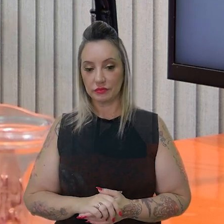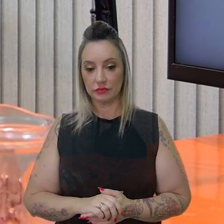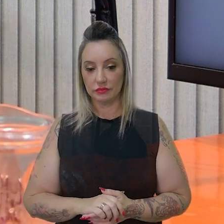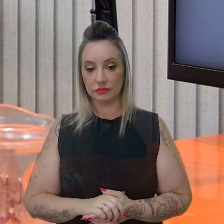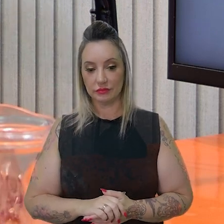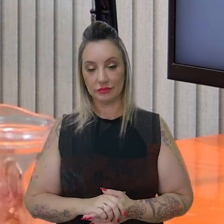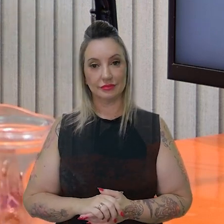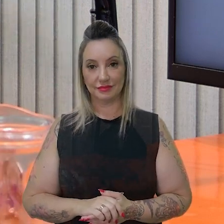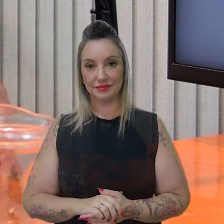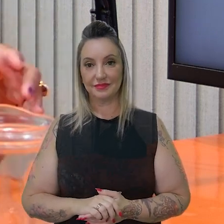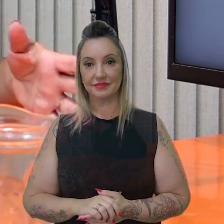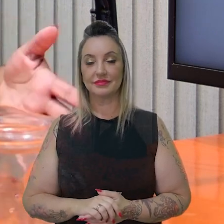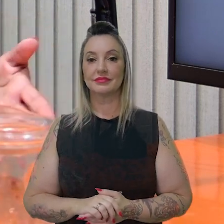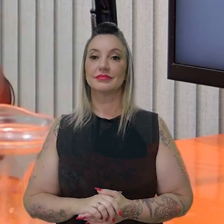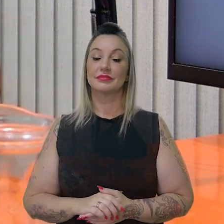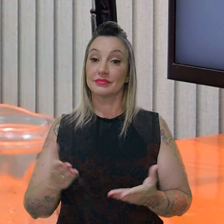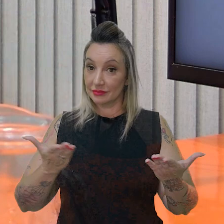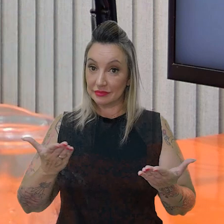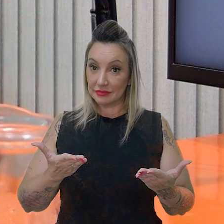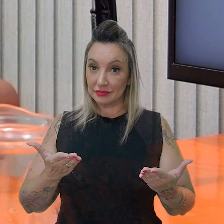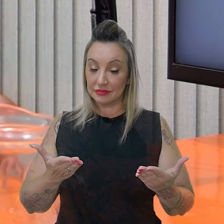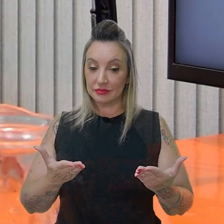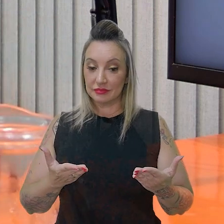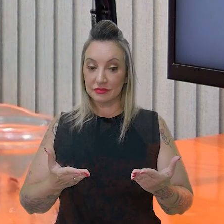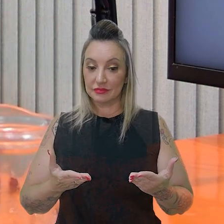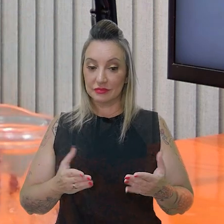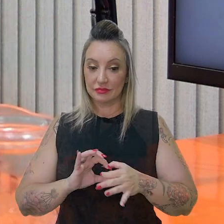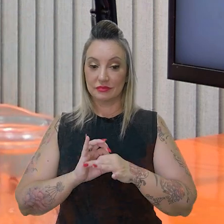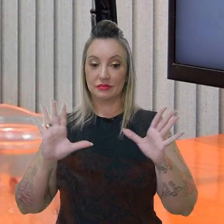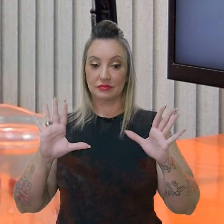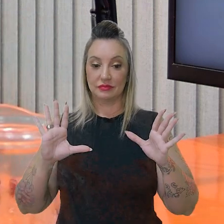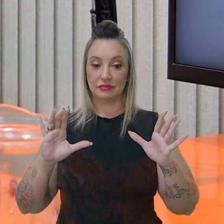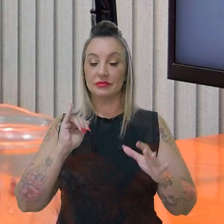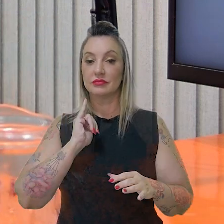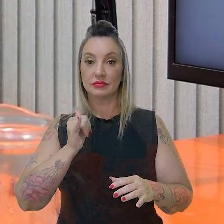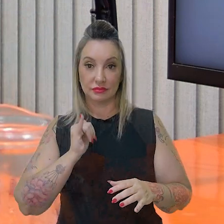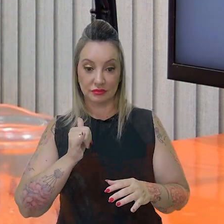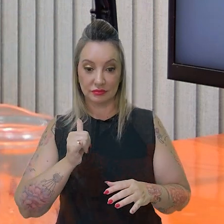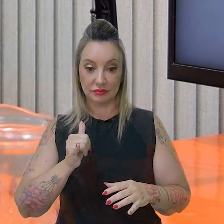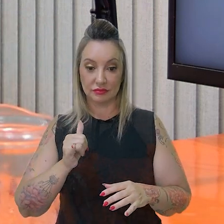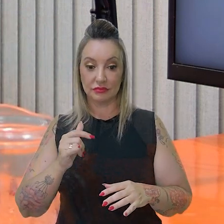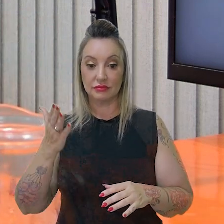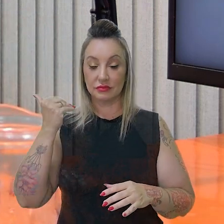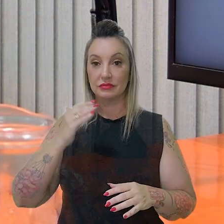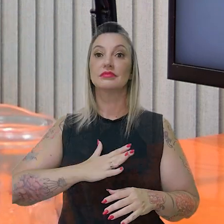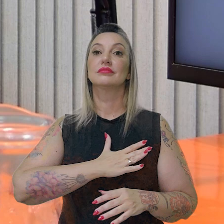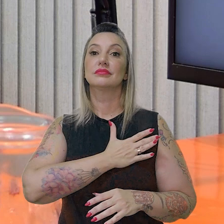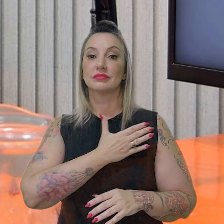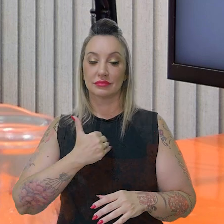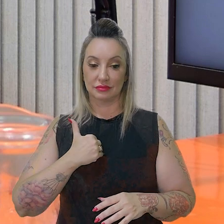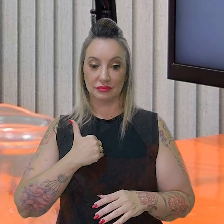muito tempo mas agora para você ver que eu tô mais livre de contar eu ainda tive muito preconceito